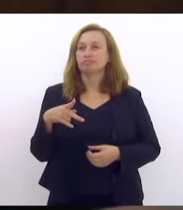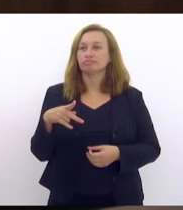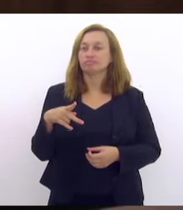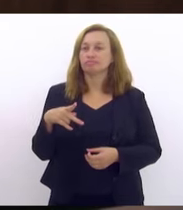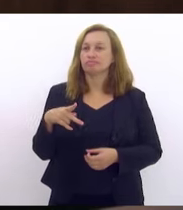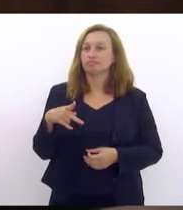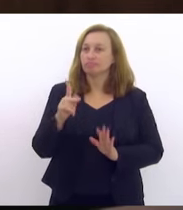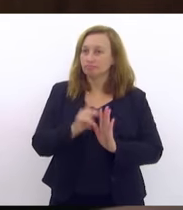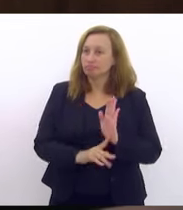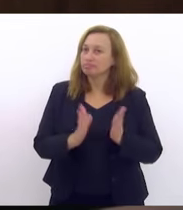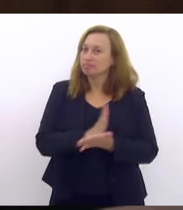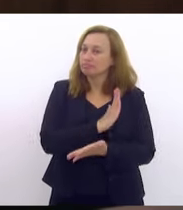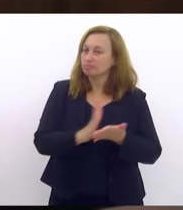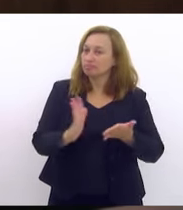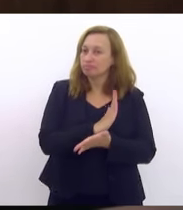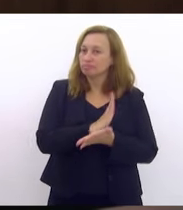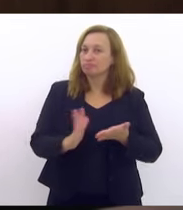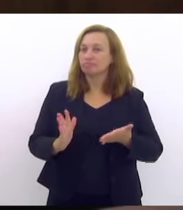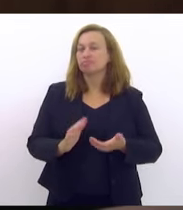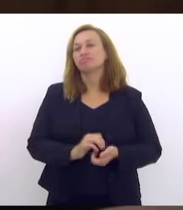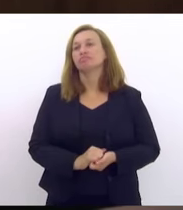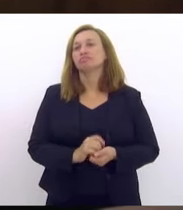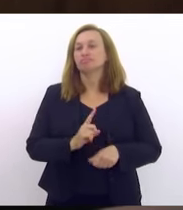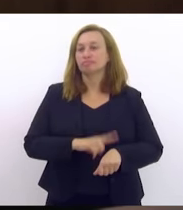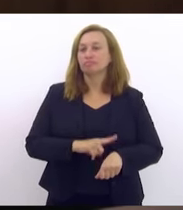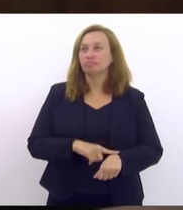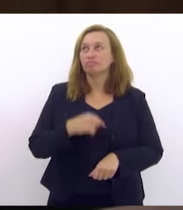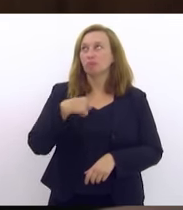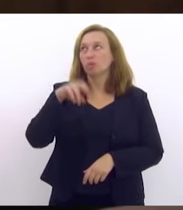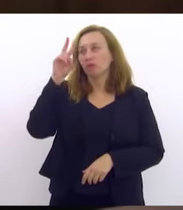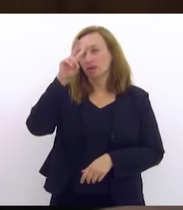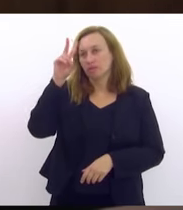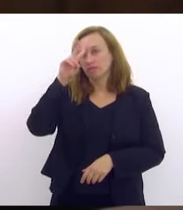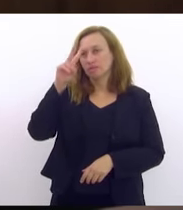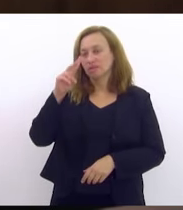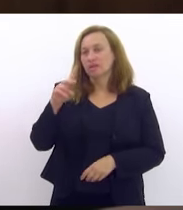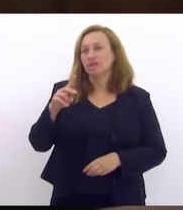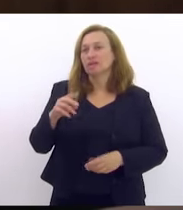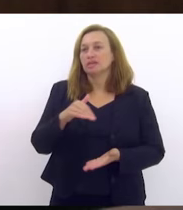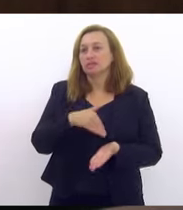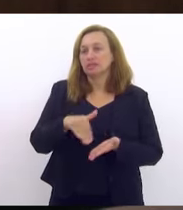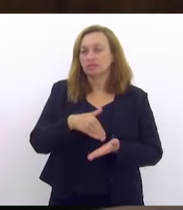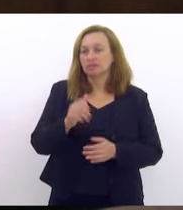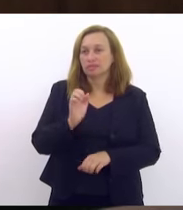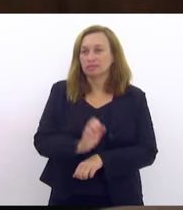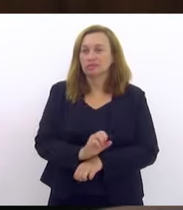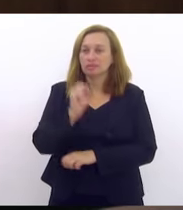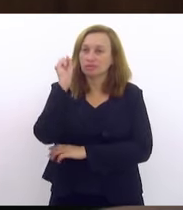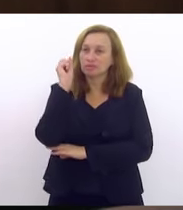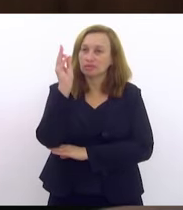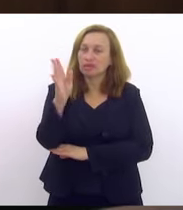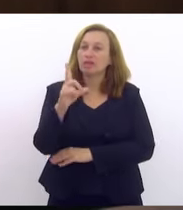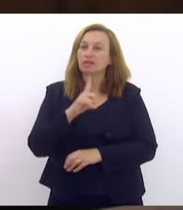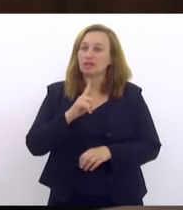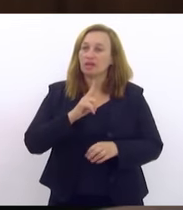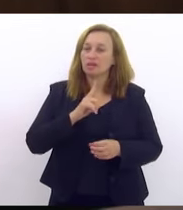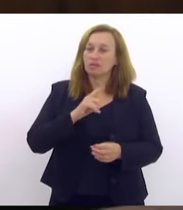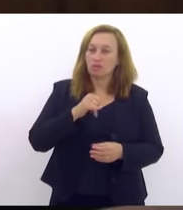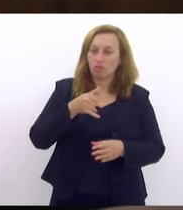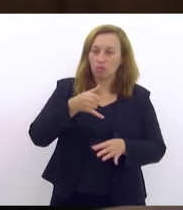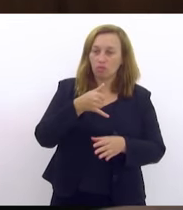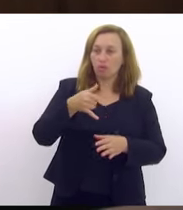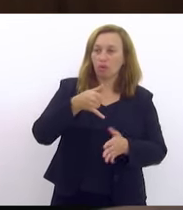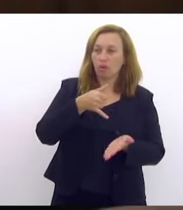Ju. Eu me lembro, eu era secretário estadual do Ambiente e houve derramamento de óleo, a gente